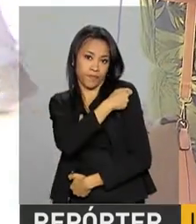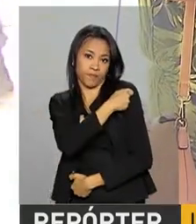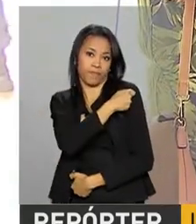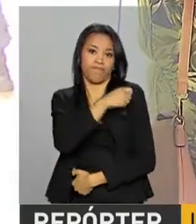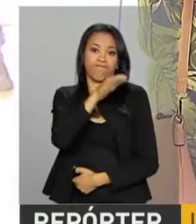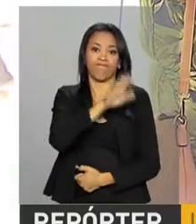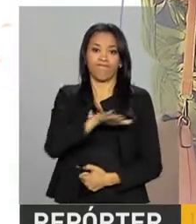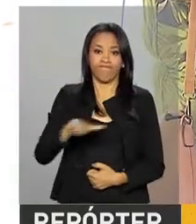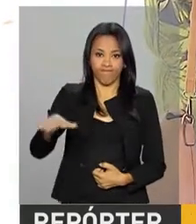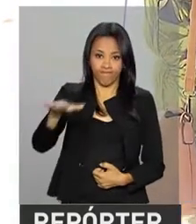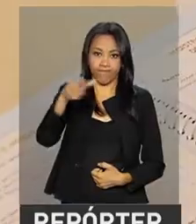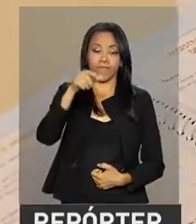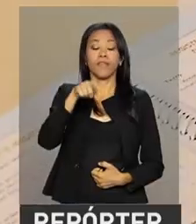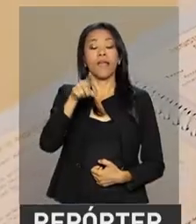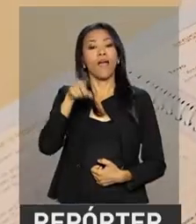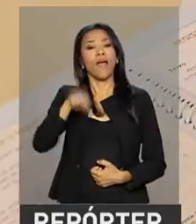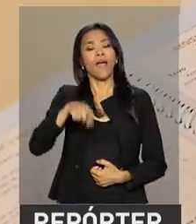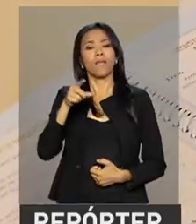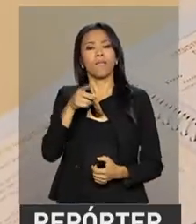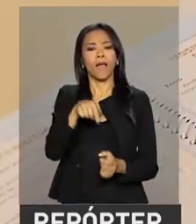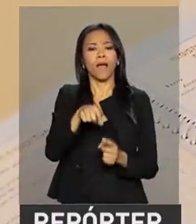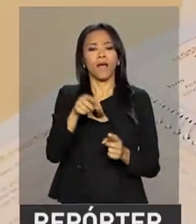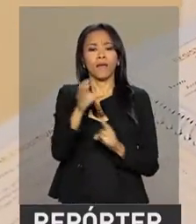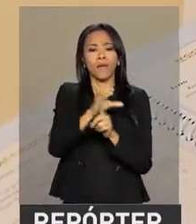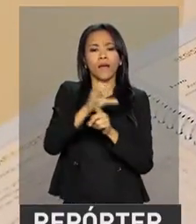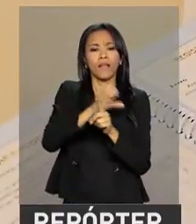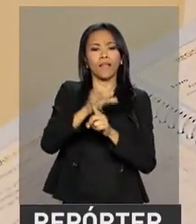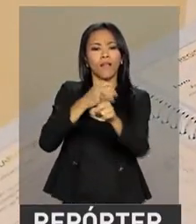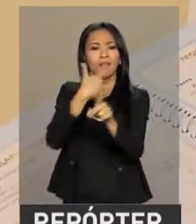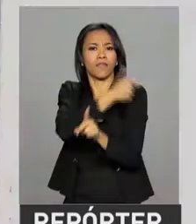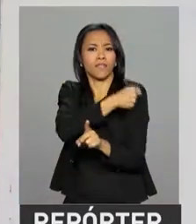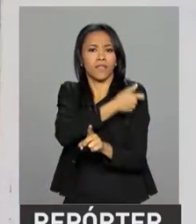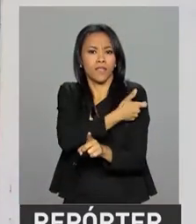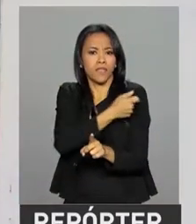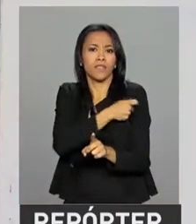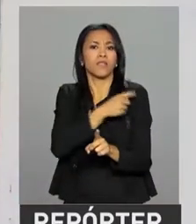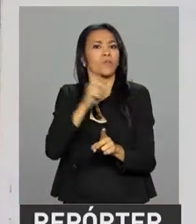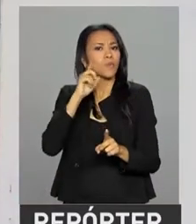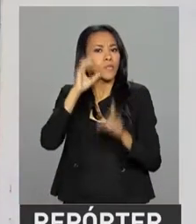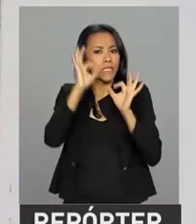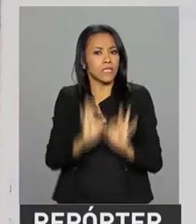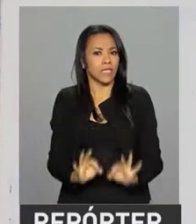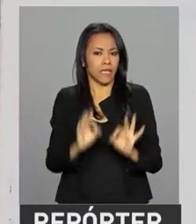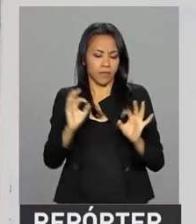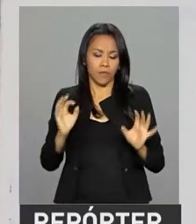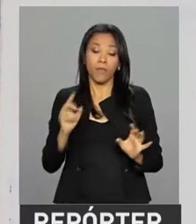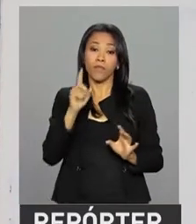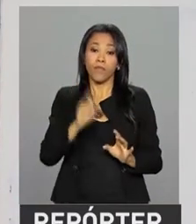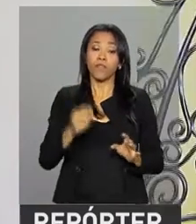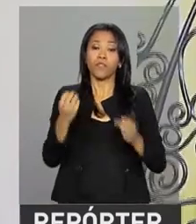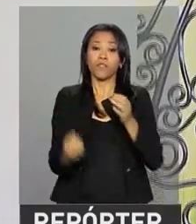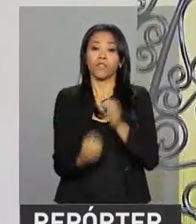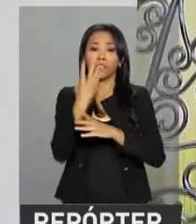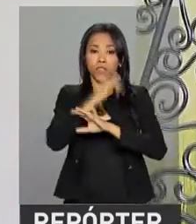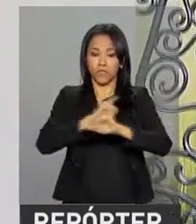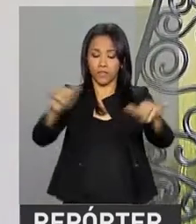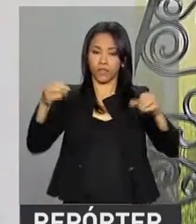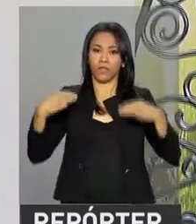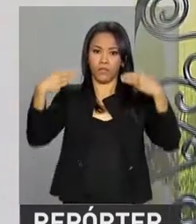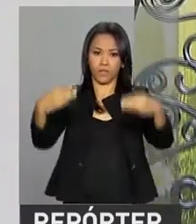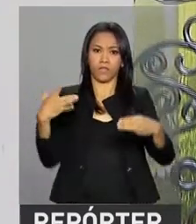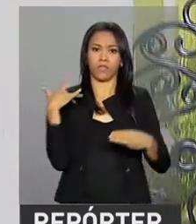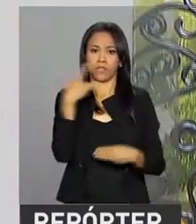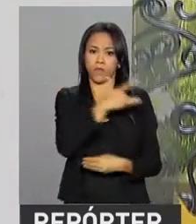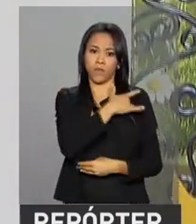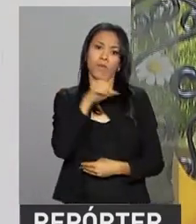campanha nacional para manter a caderneta de vacinação em dia lançada pelo ministério da saúde a mobilização vai